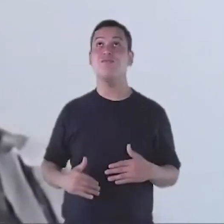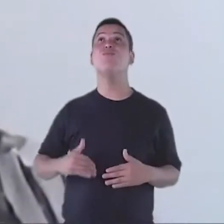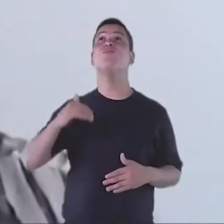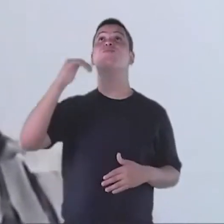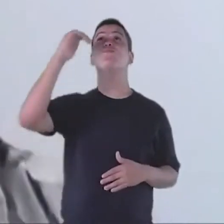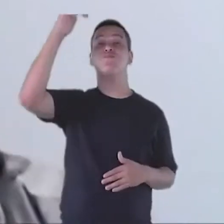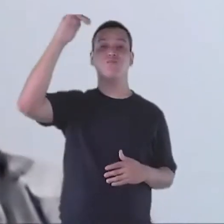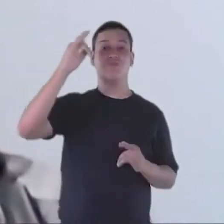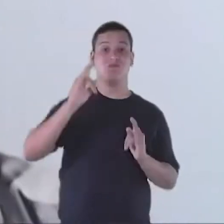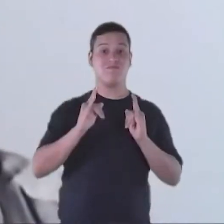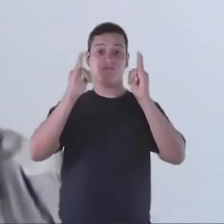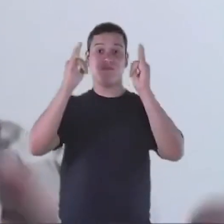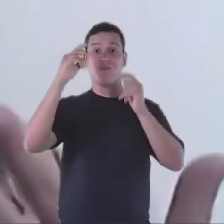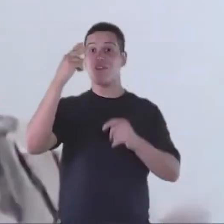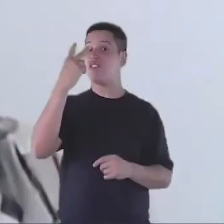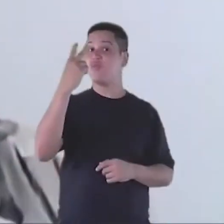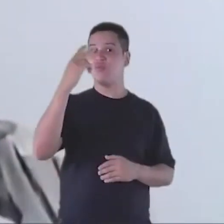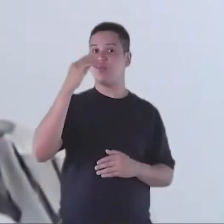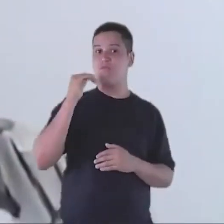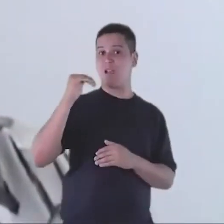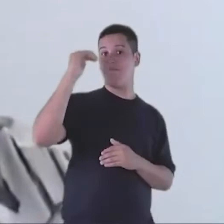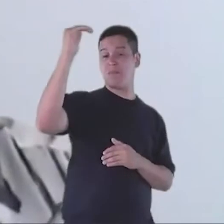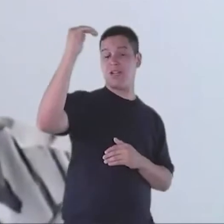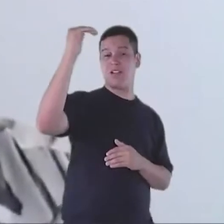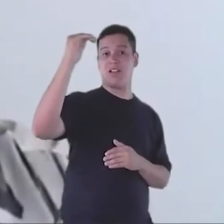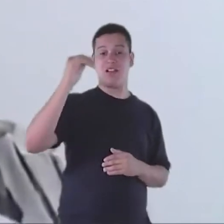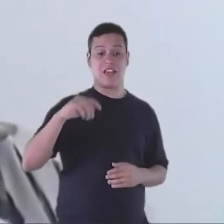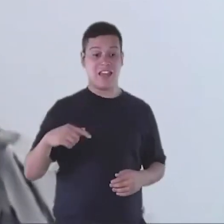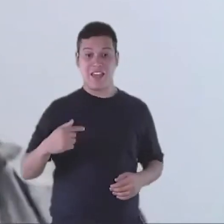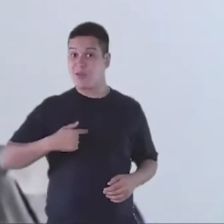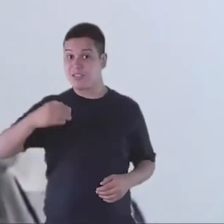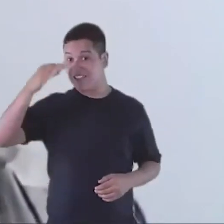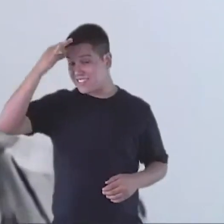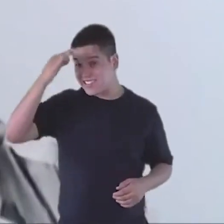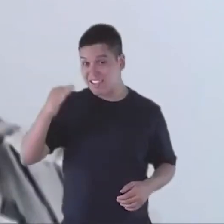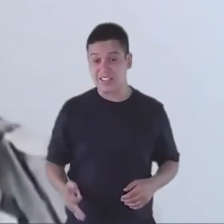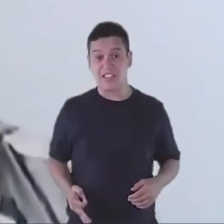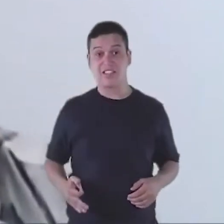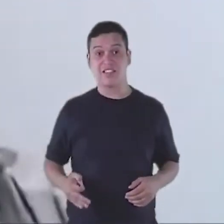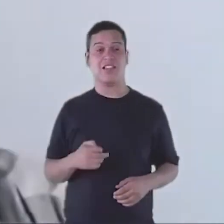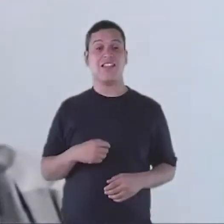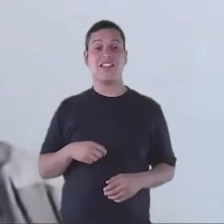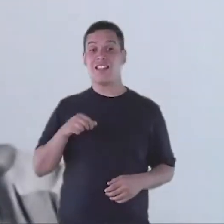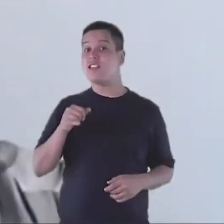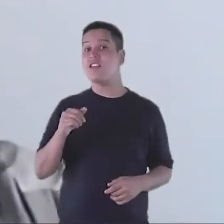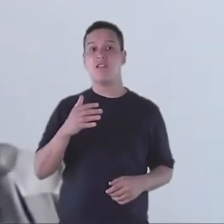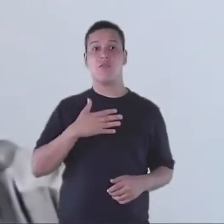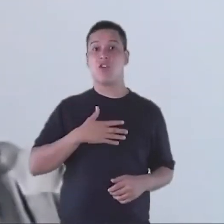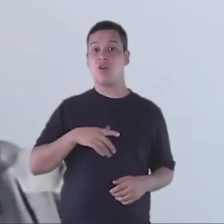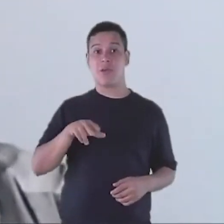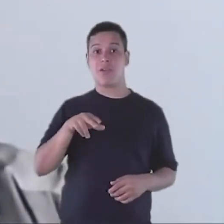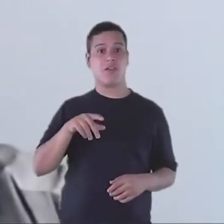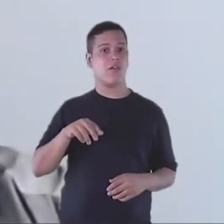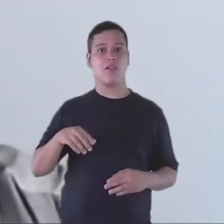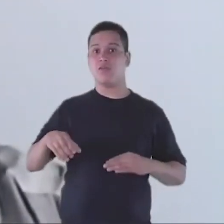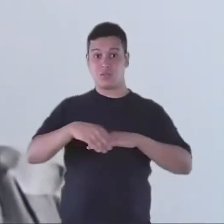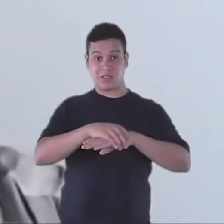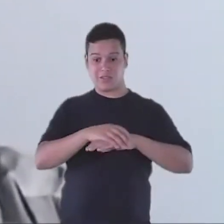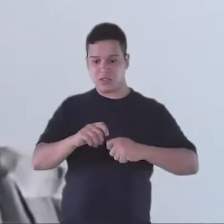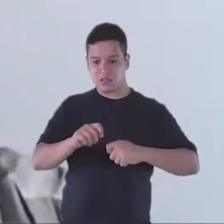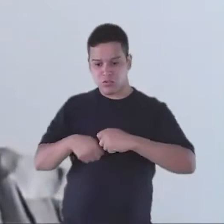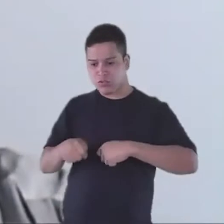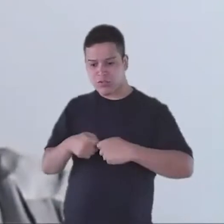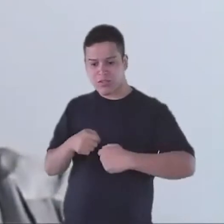E eu tenho certeza, eu só não caí porque um pouco antes o Rodrigo havia amarrado o quechute nas